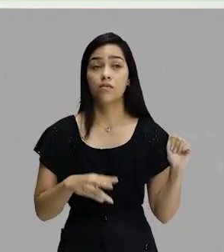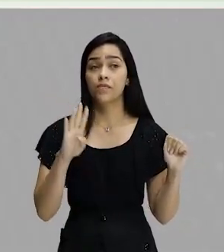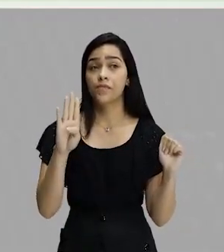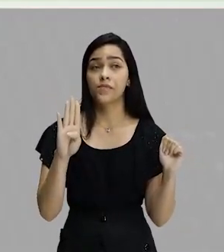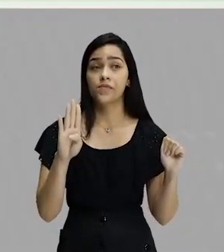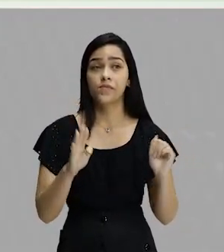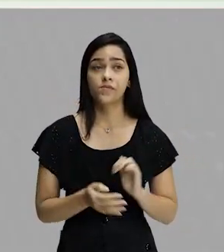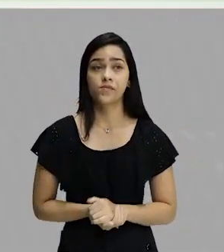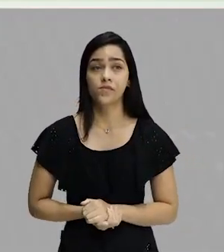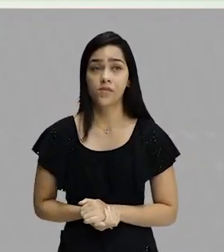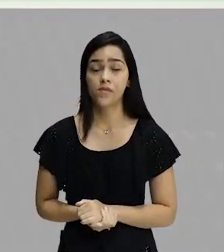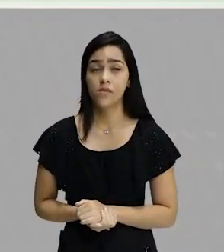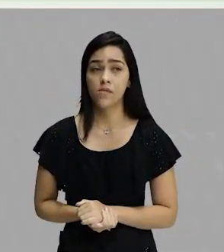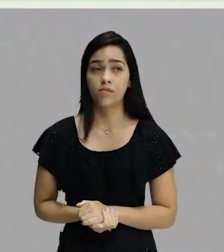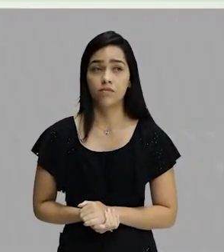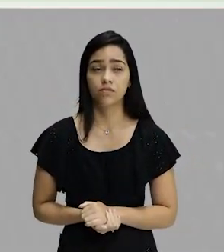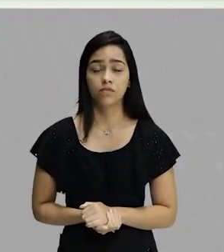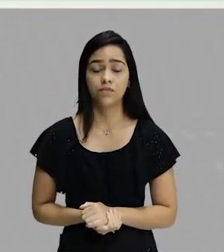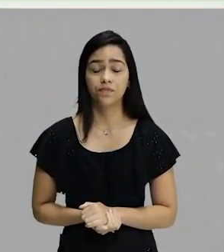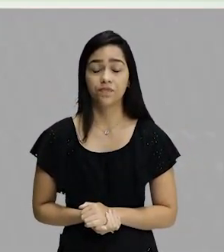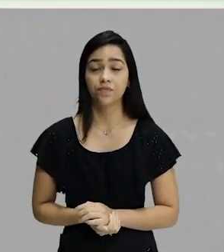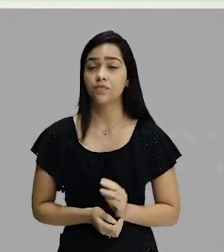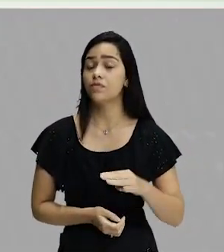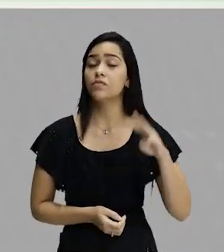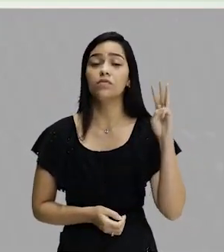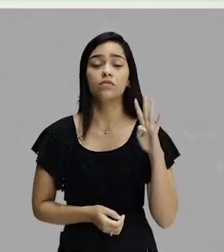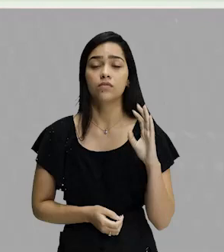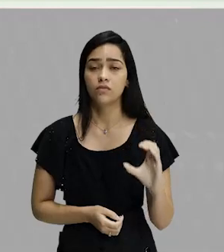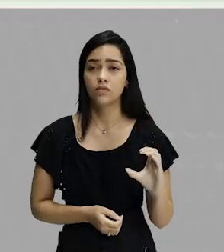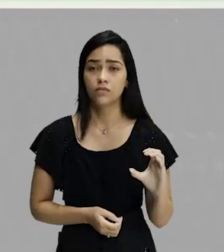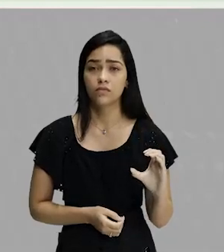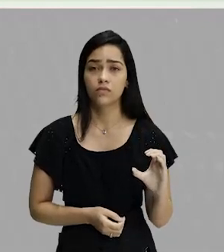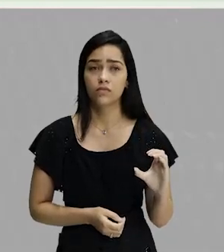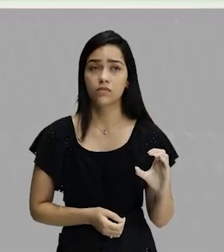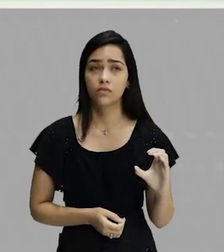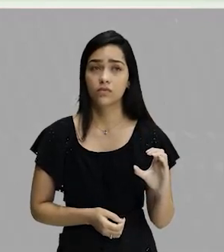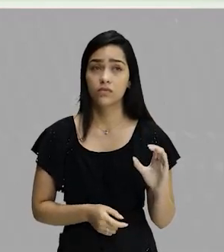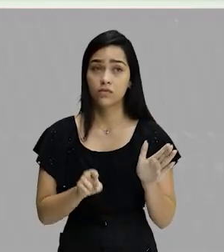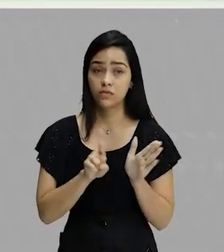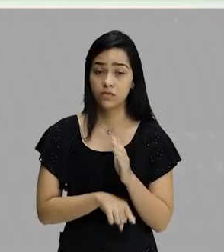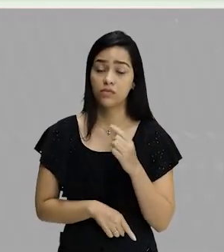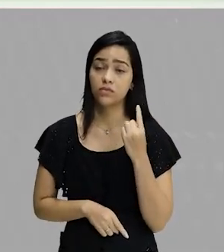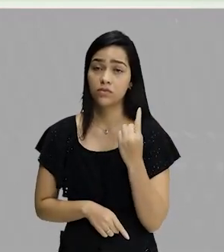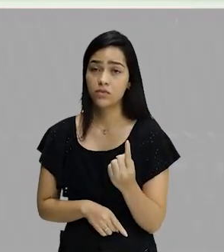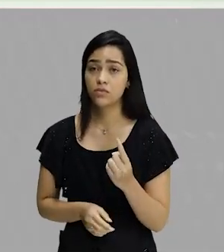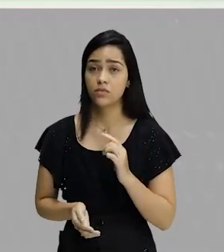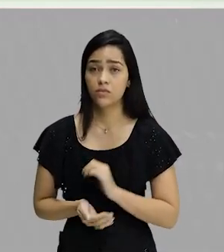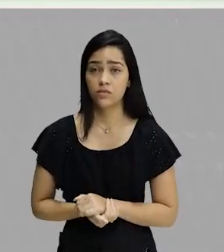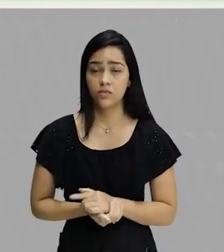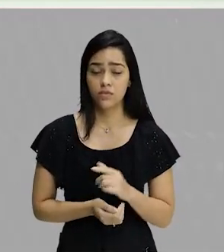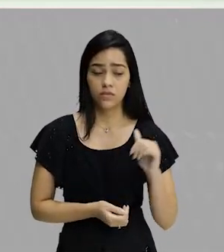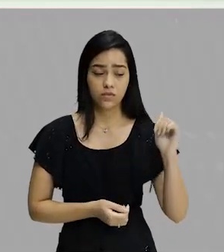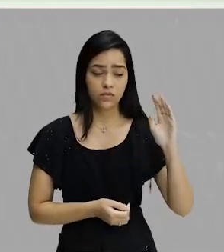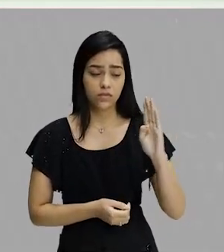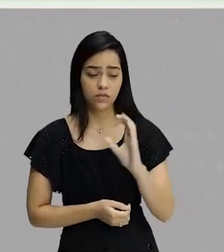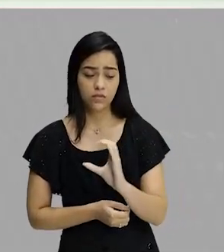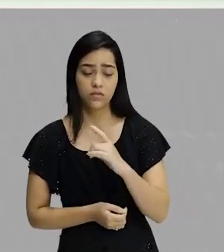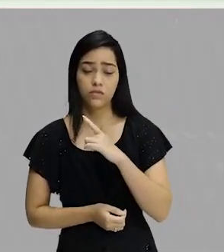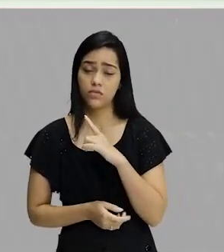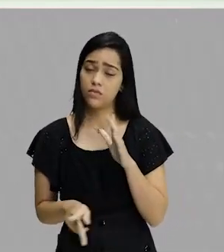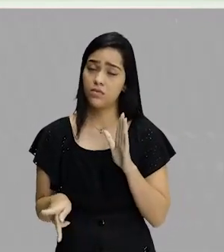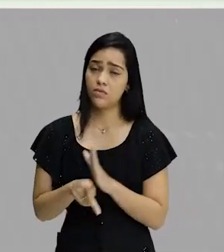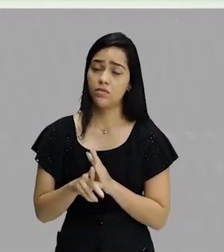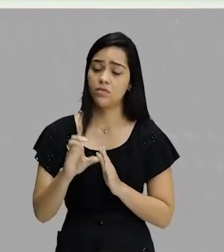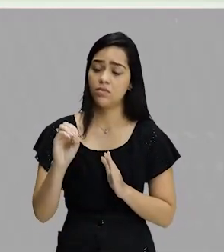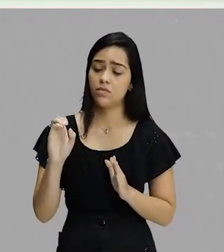meu B? O meu B aqui é 4. Quem é o meu C? Isso aqui é o C menos 1. Tá? Esse A, B e C são